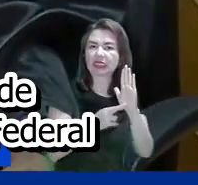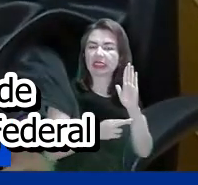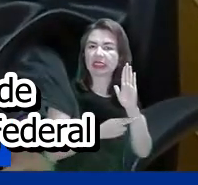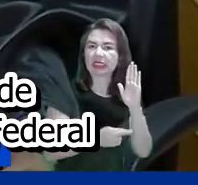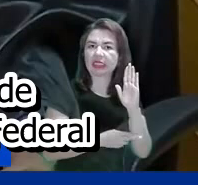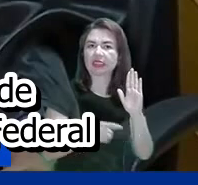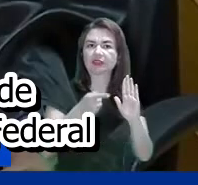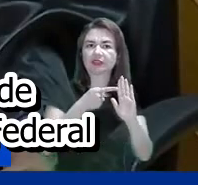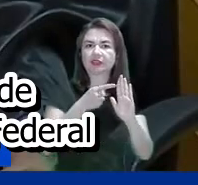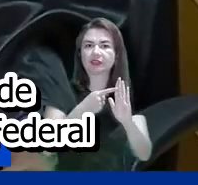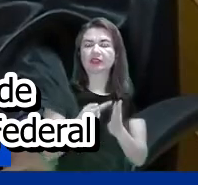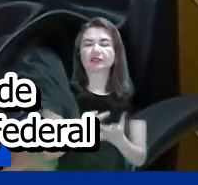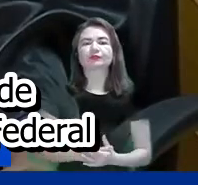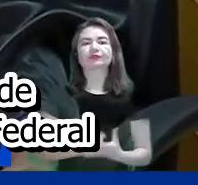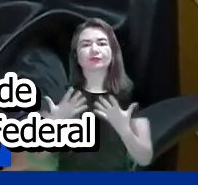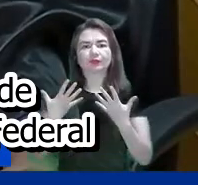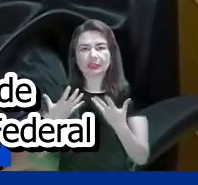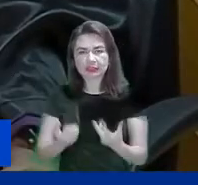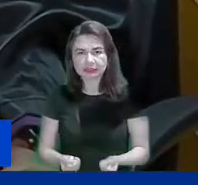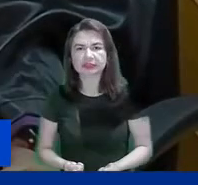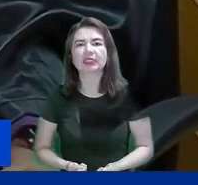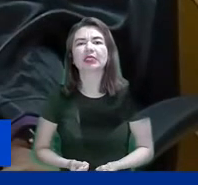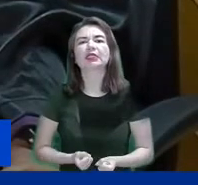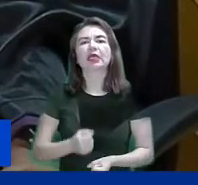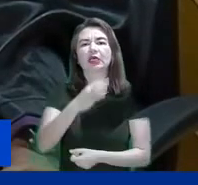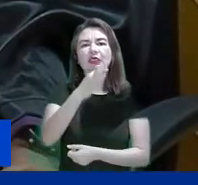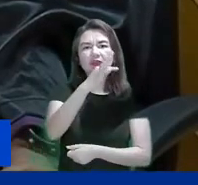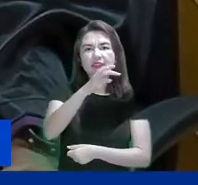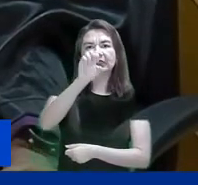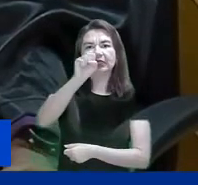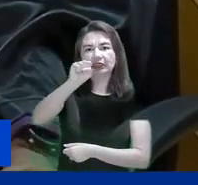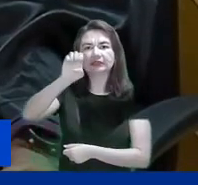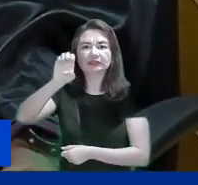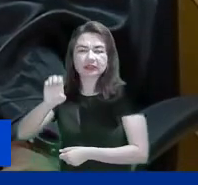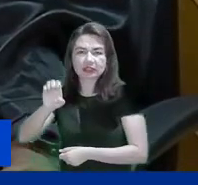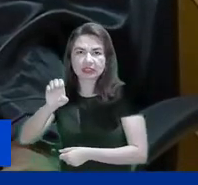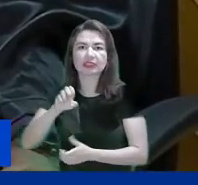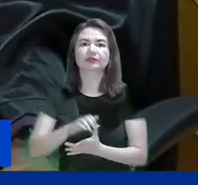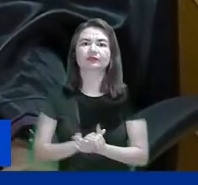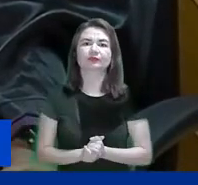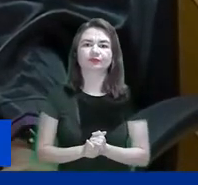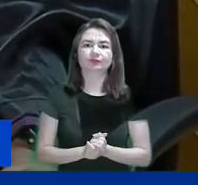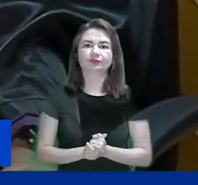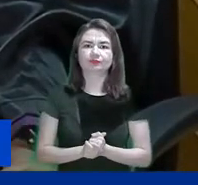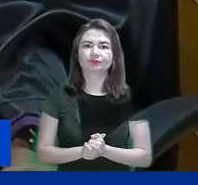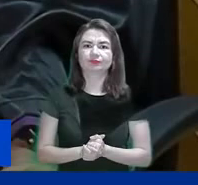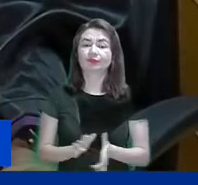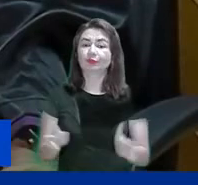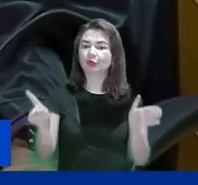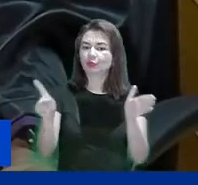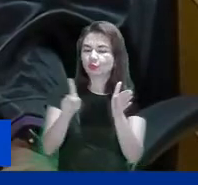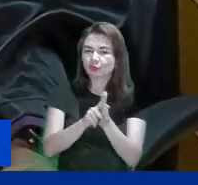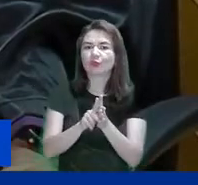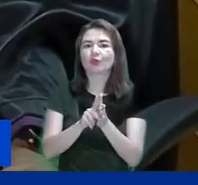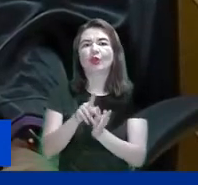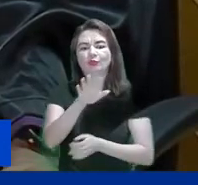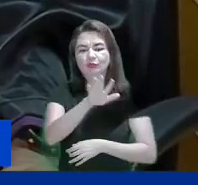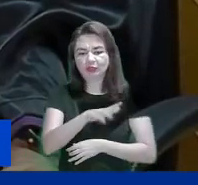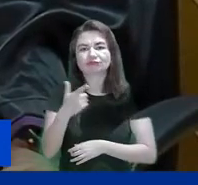a autorização do órgão nacional para assunção de dívida pelo partido da respectiva